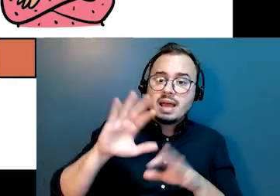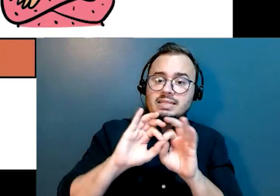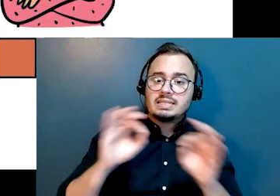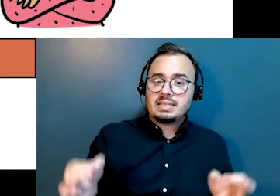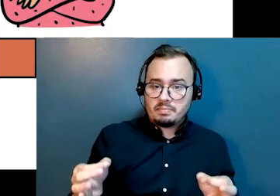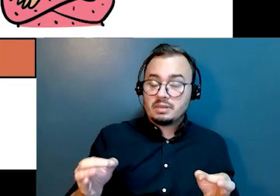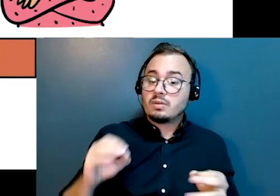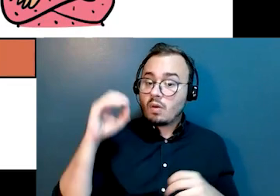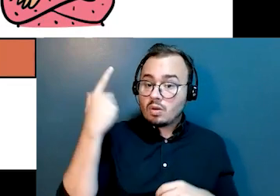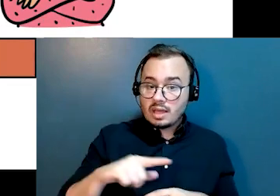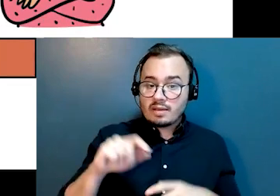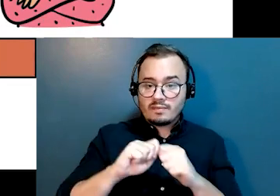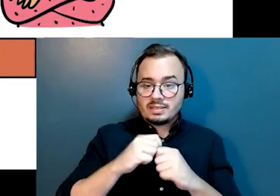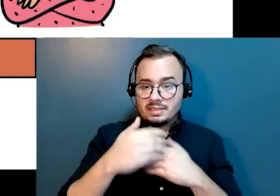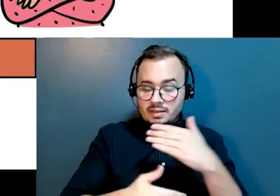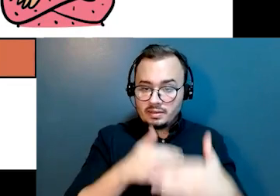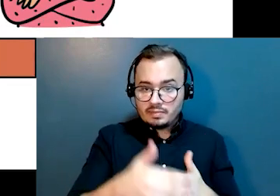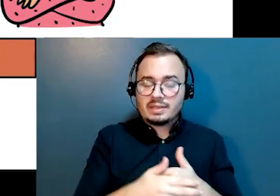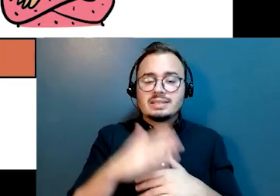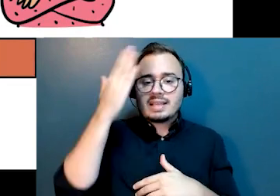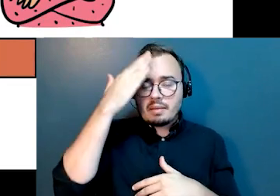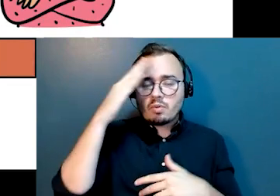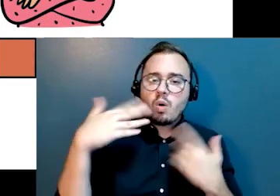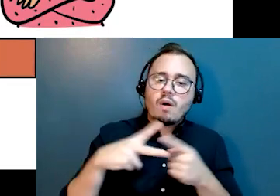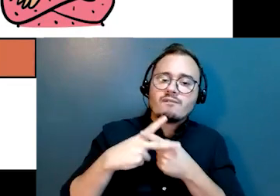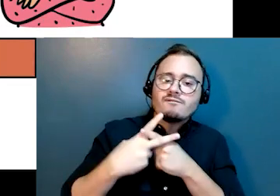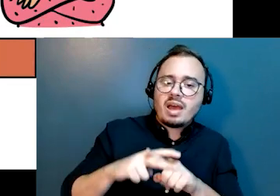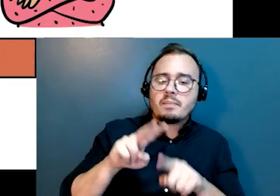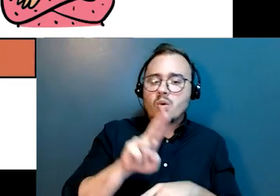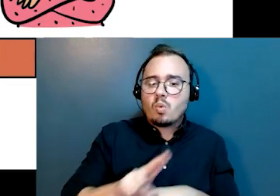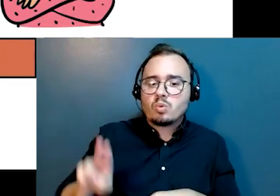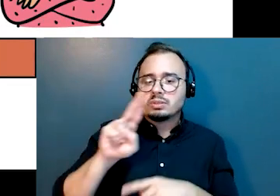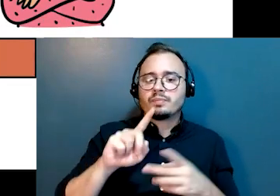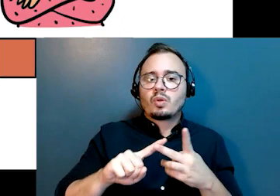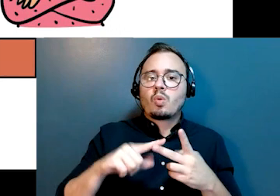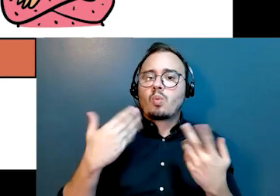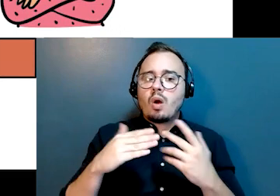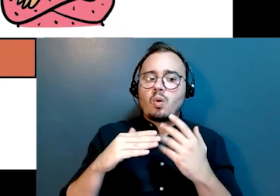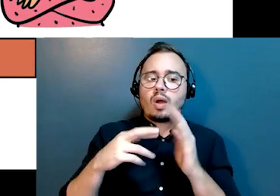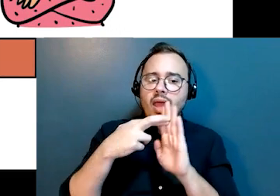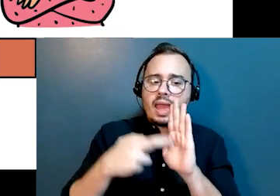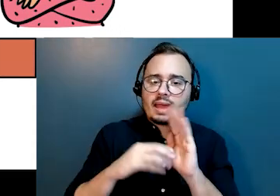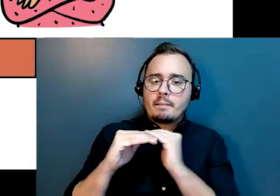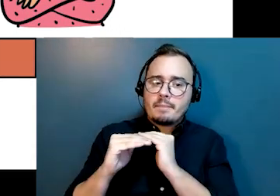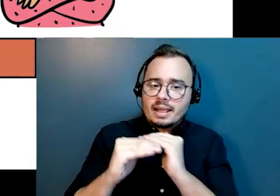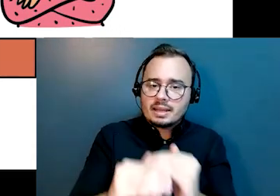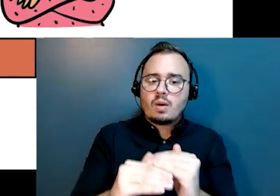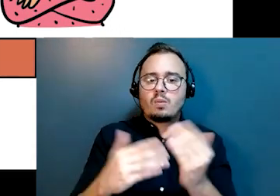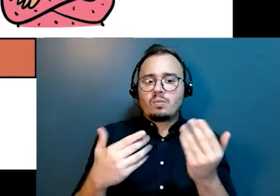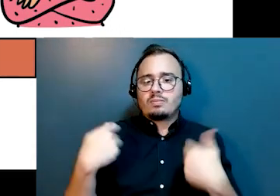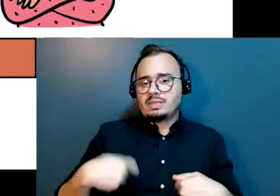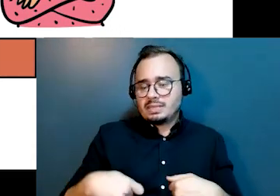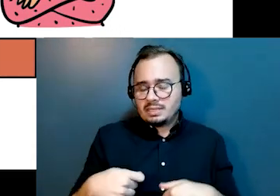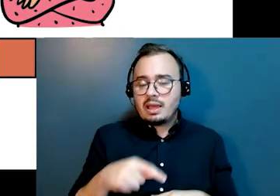sabe as ferramentas, sabe os padrões usados. E ela puxando a atividade por conta, ela já adquire mais contexto ainda e vai aumentar